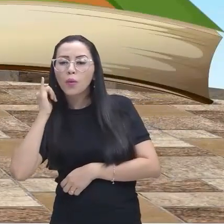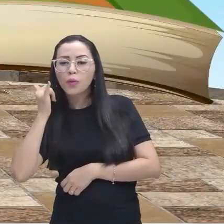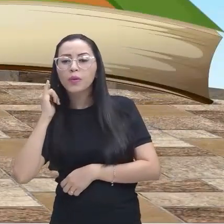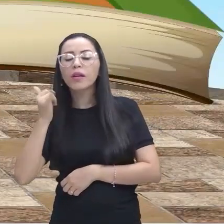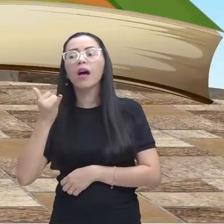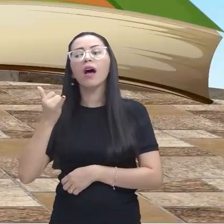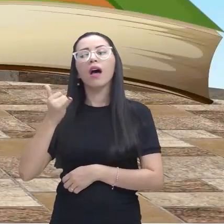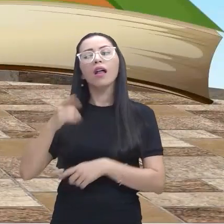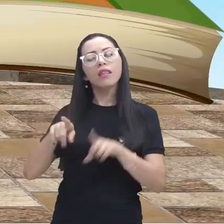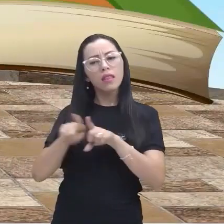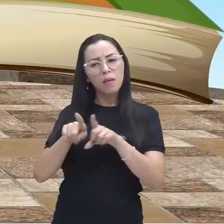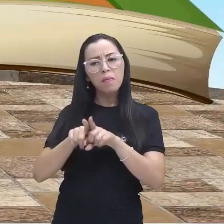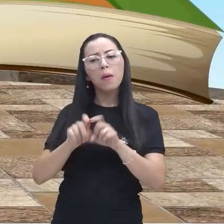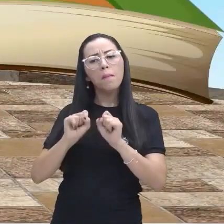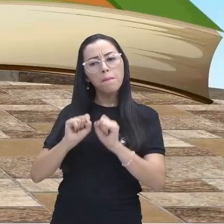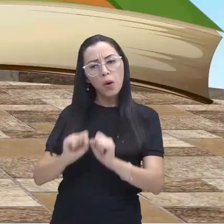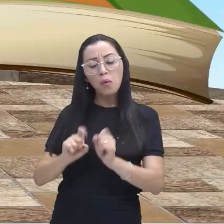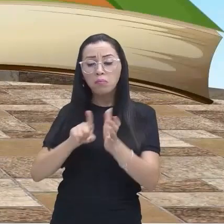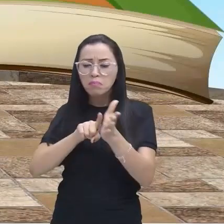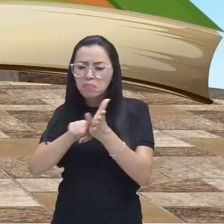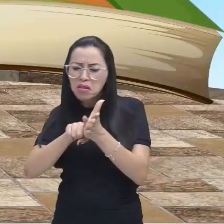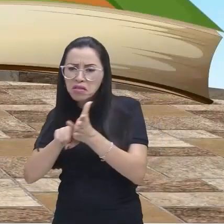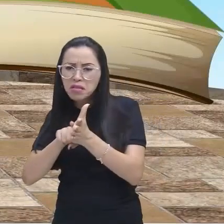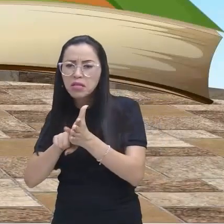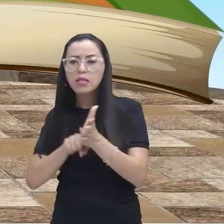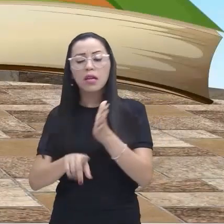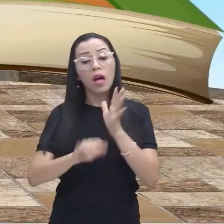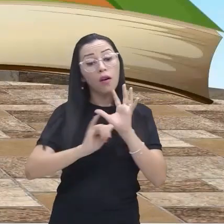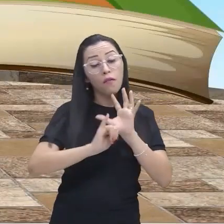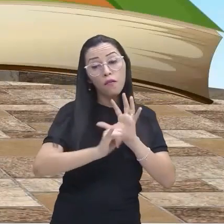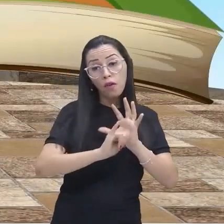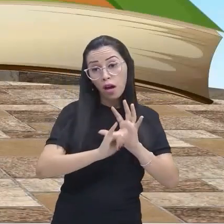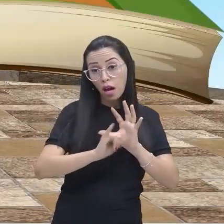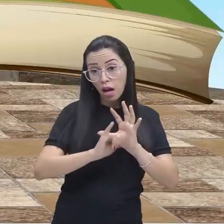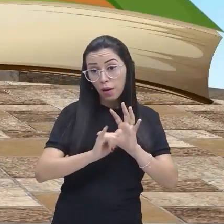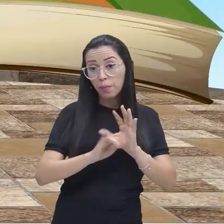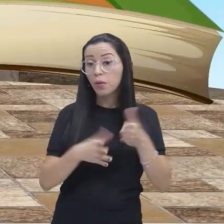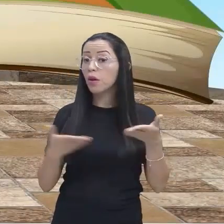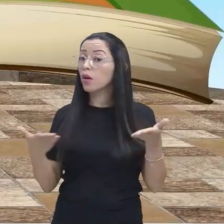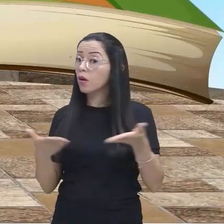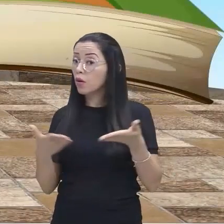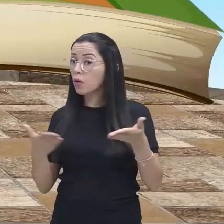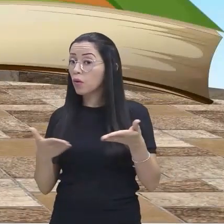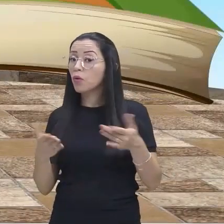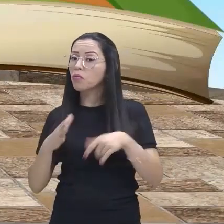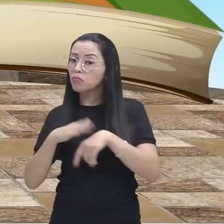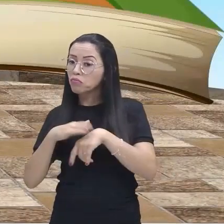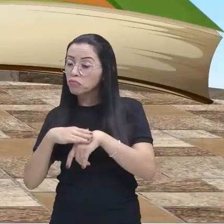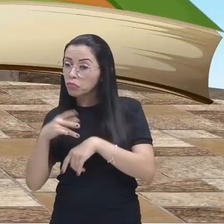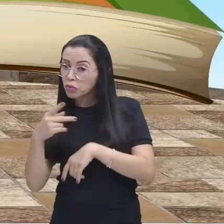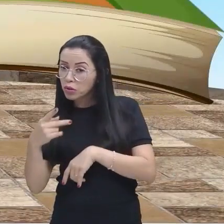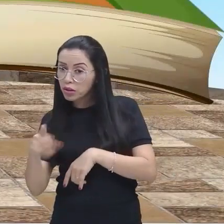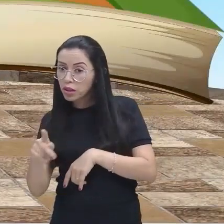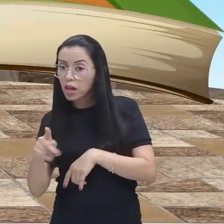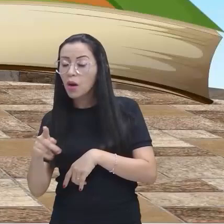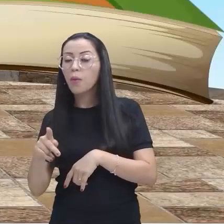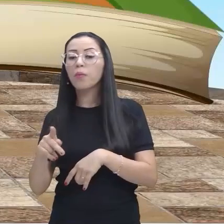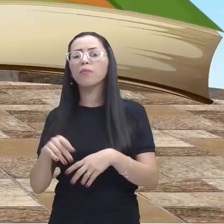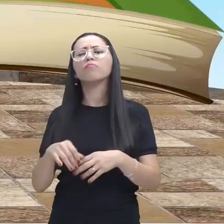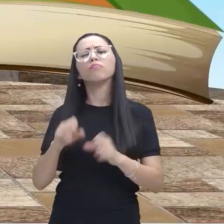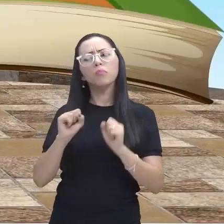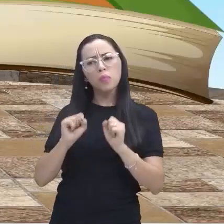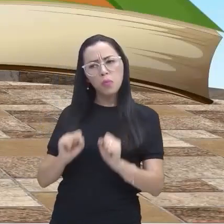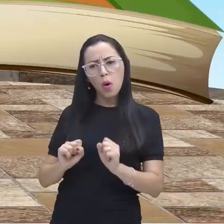contando fábulas. Pesquise uma fábula, essa será a sua atividade de hoje. Quando tiver um tempinho, vai lá, pesquisa